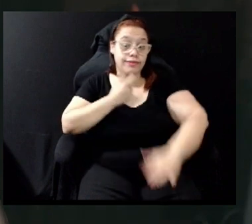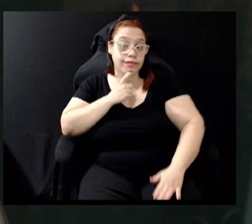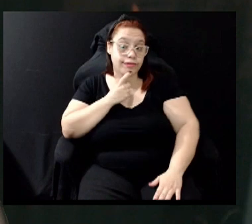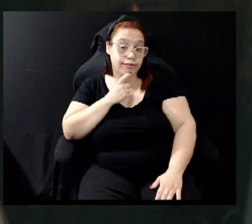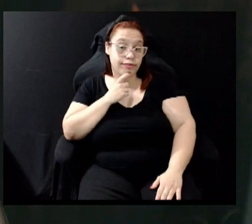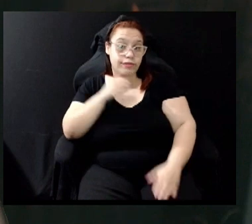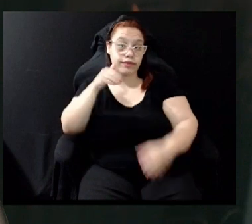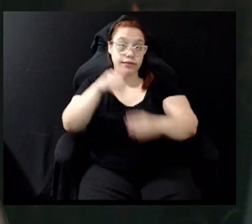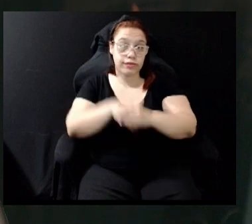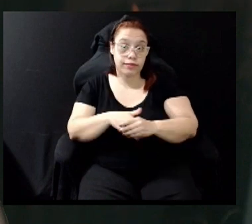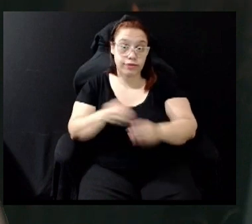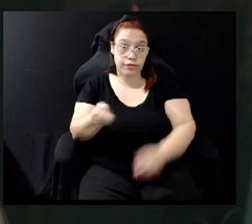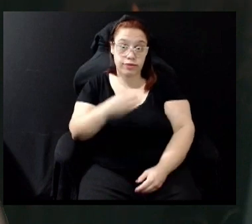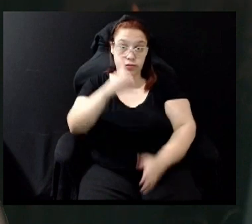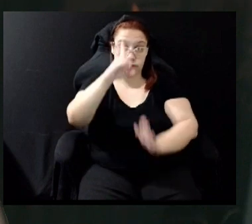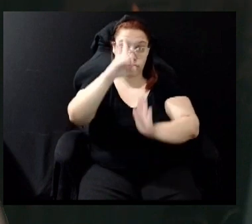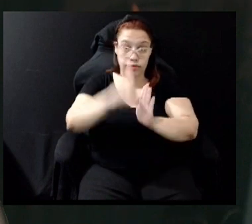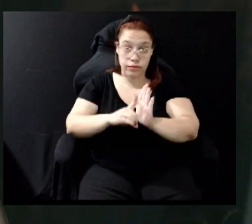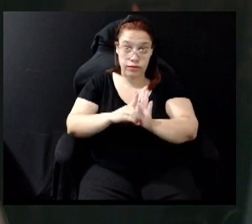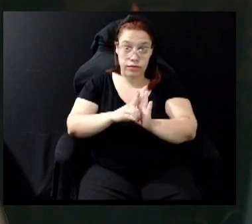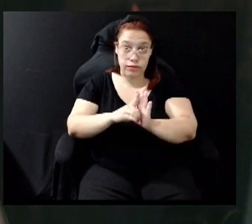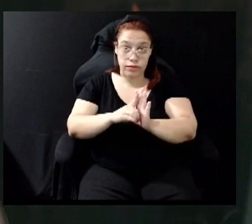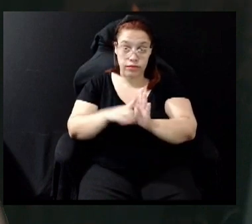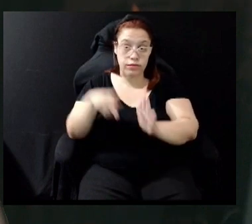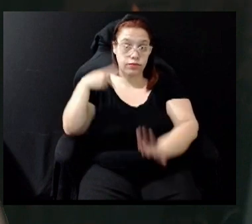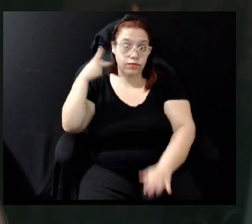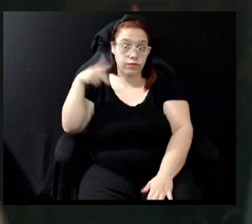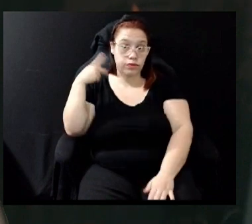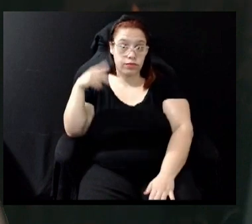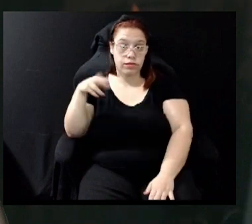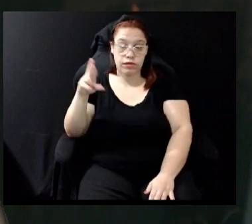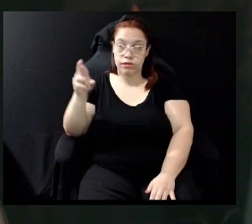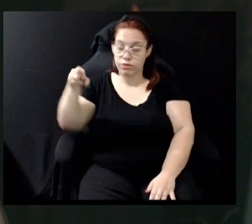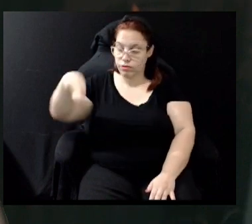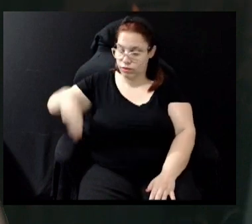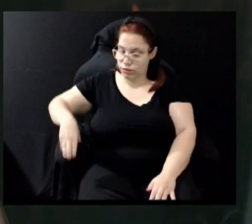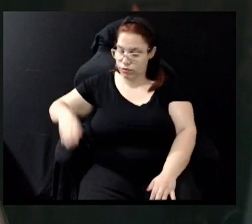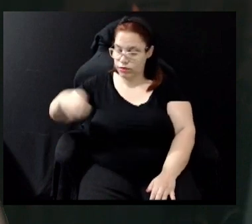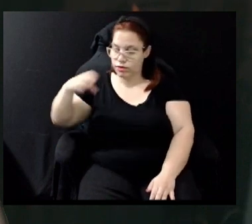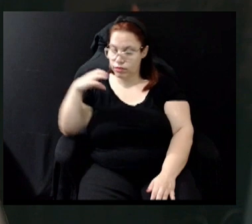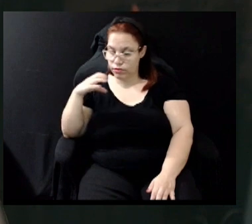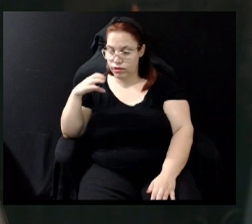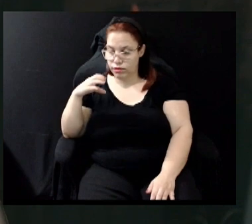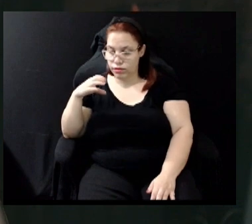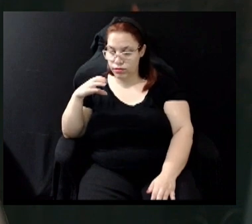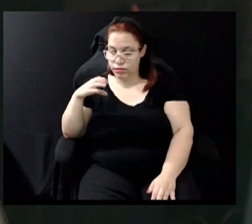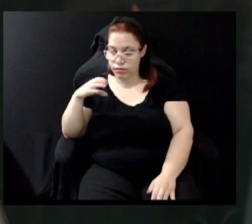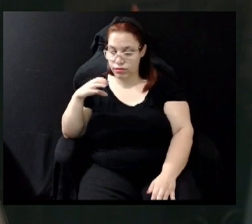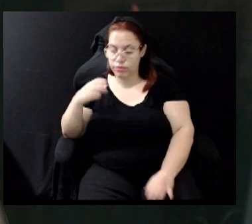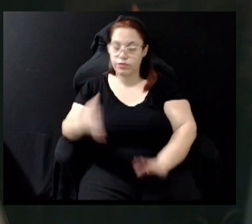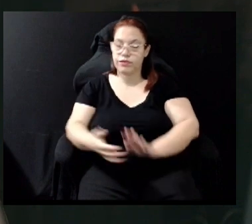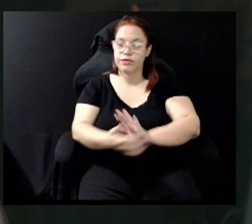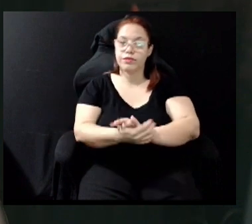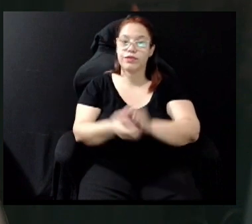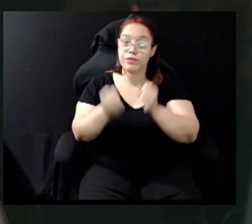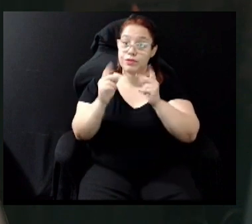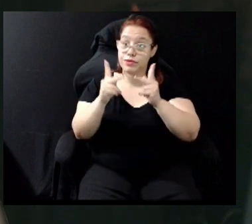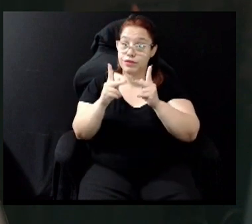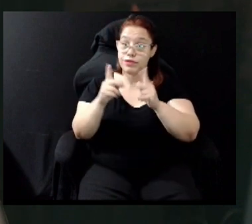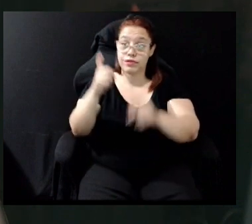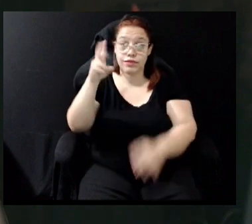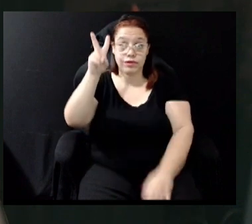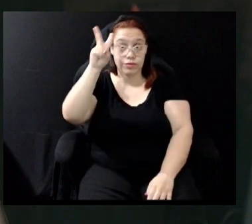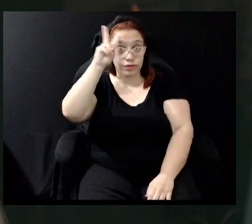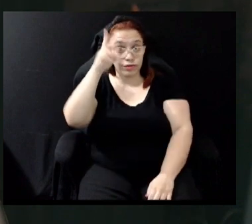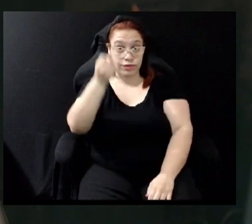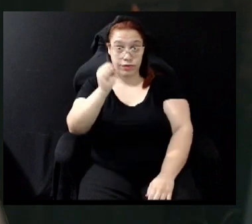nova diretoria do Parlamento da Região Metropolitana de Campinas, da RMC, tá bom? E segunda-feira, às 8 da manhã,